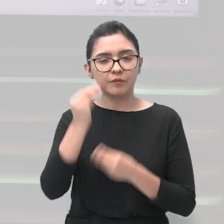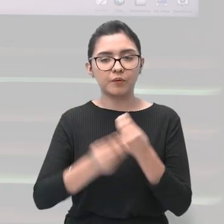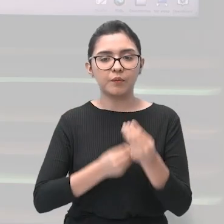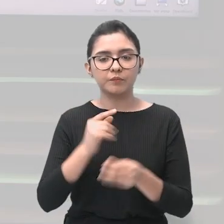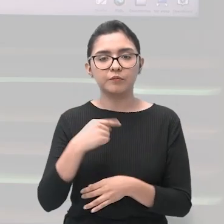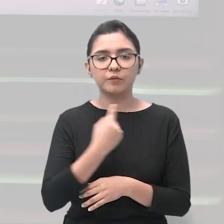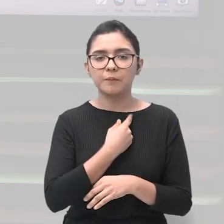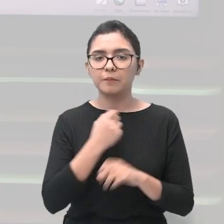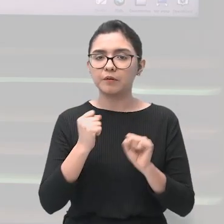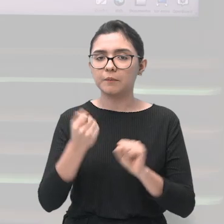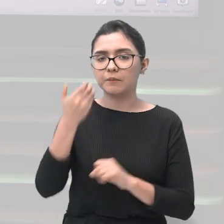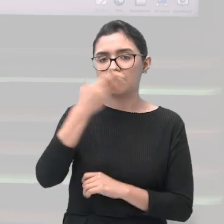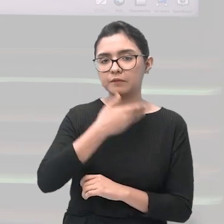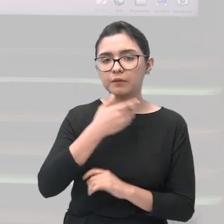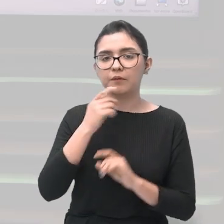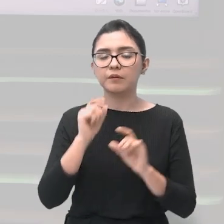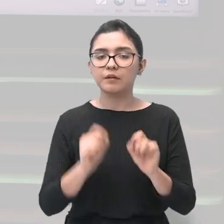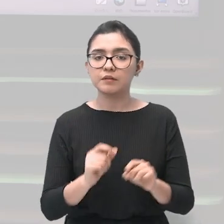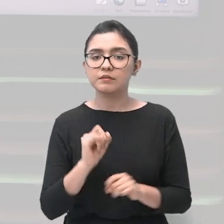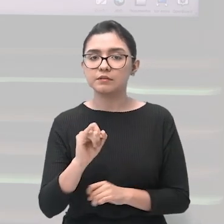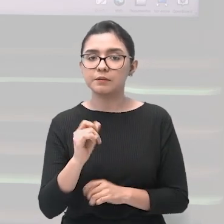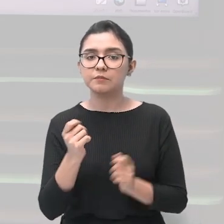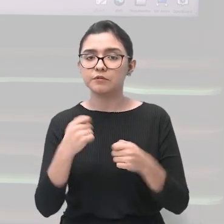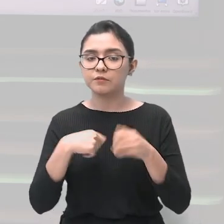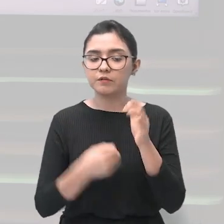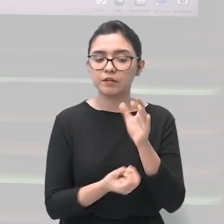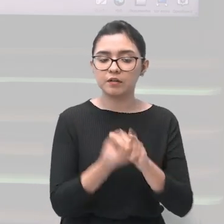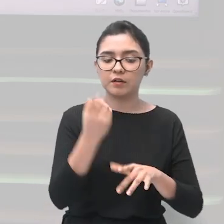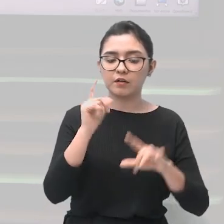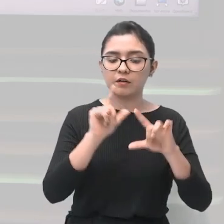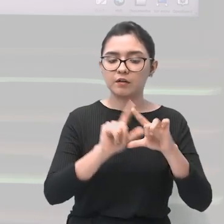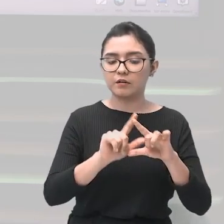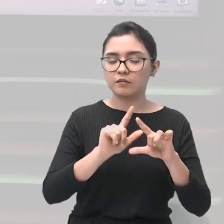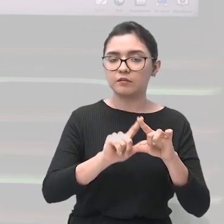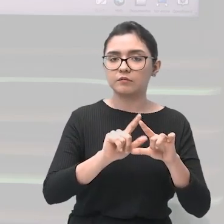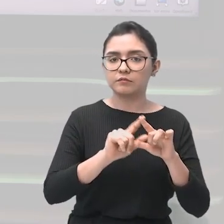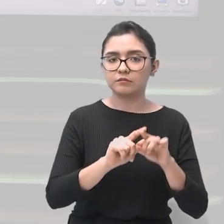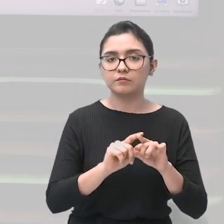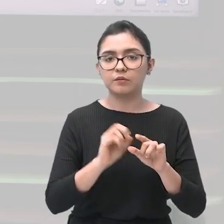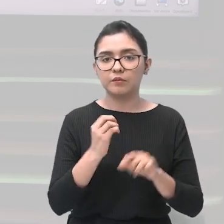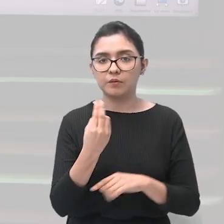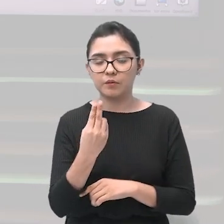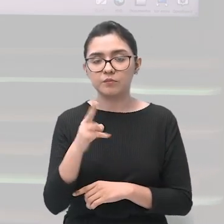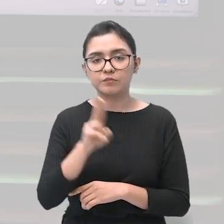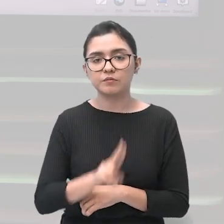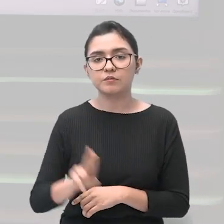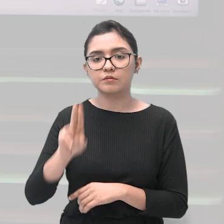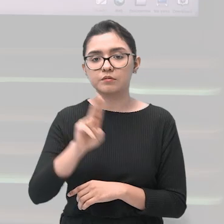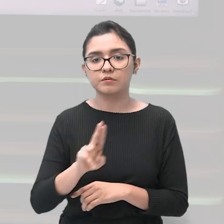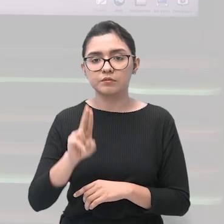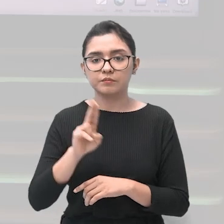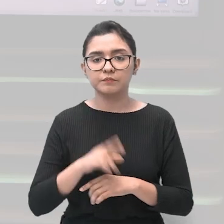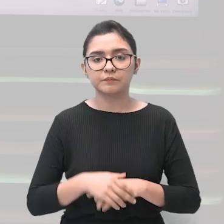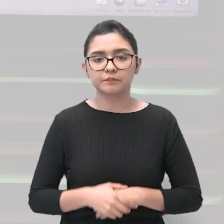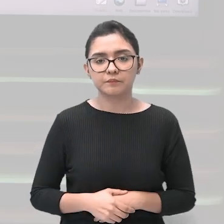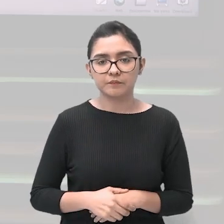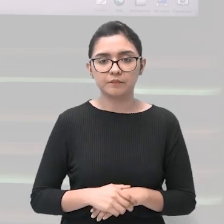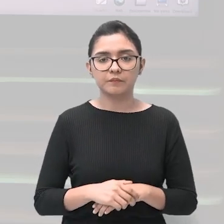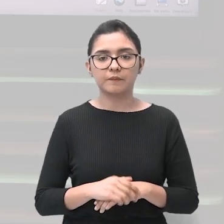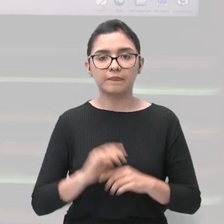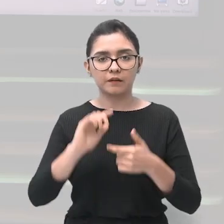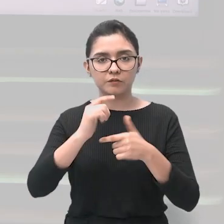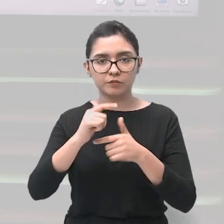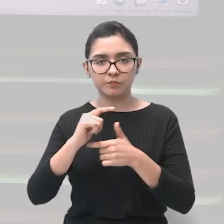podemos comprovar a existência do triângulo, né, pela condição de existência ou utilizando aí as construções